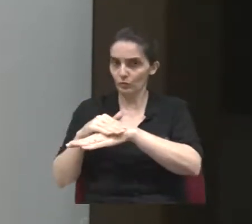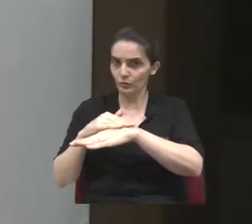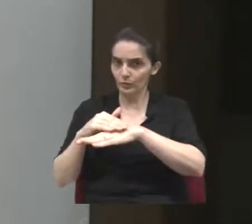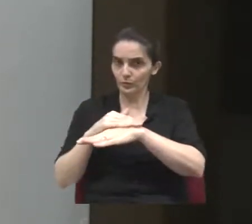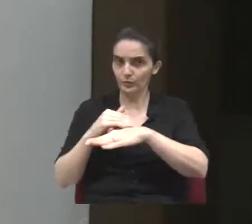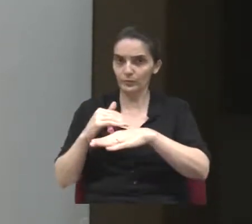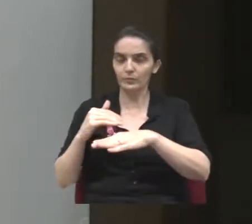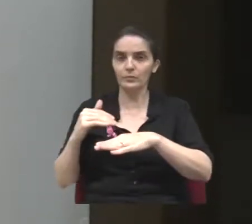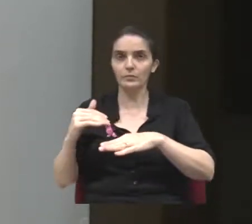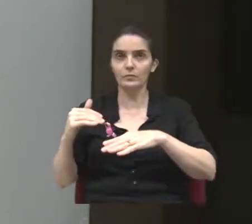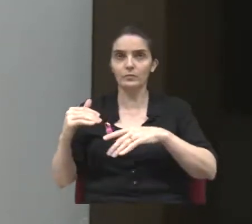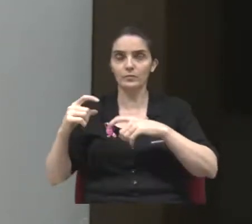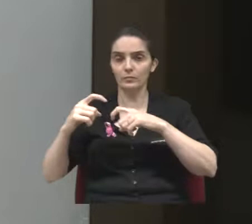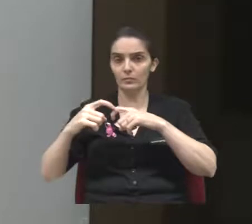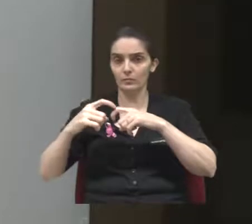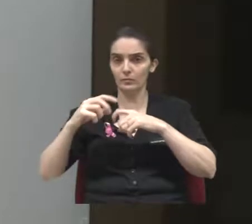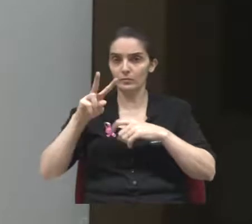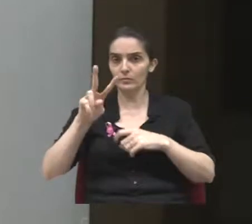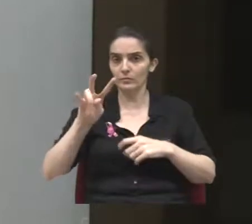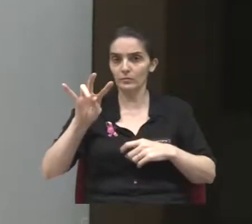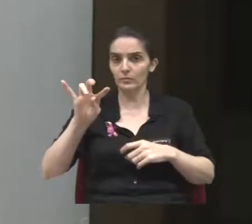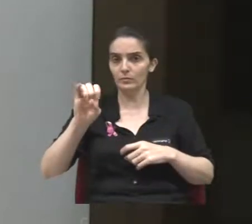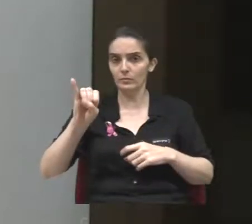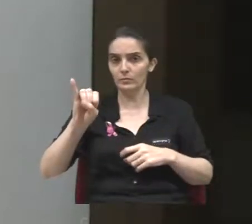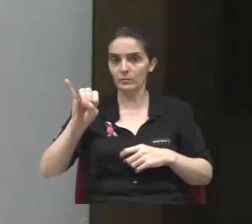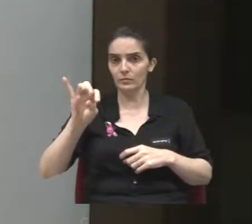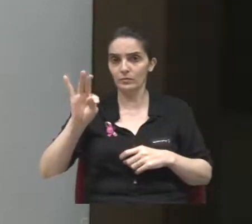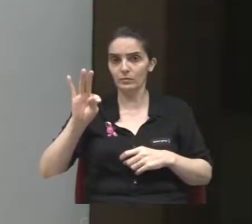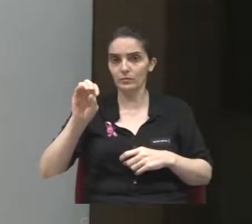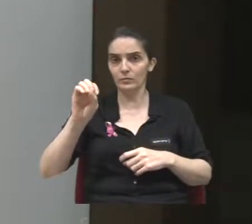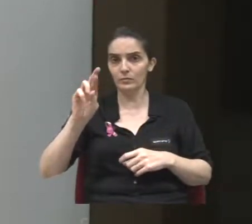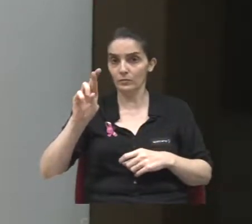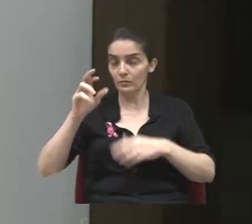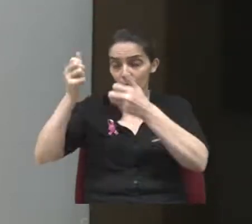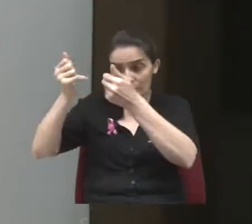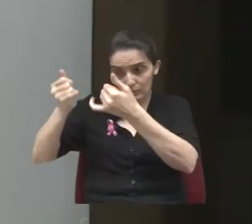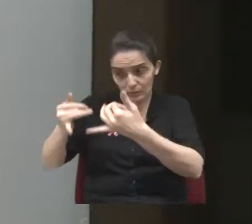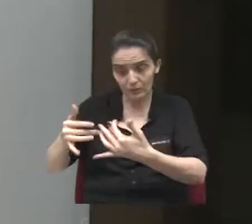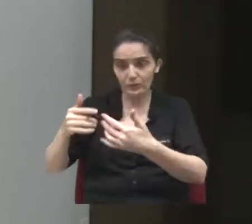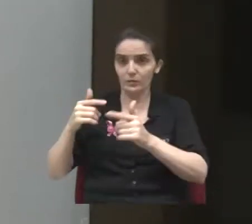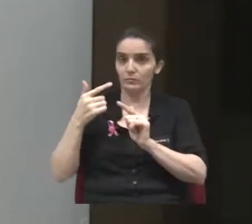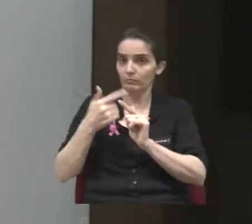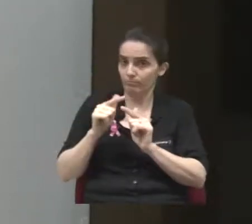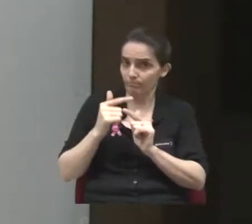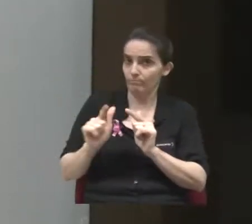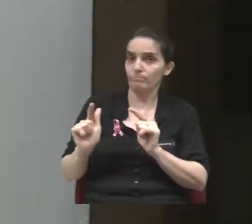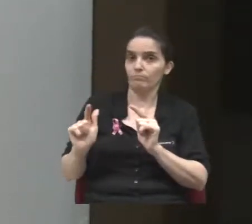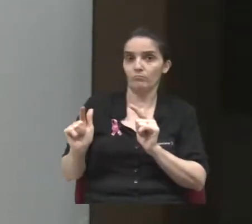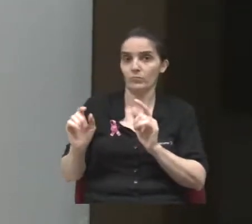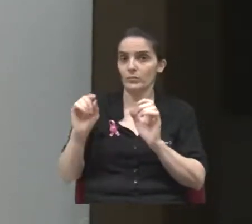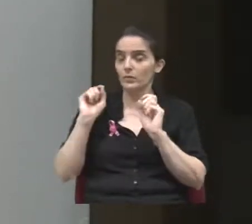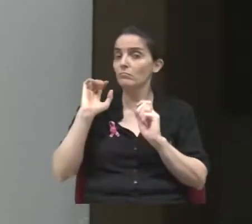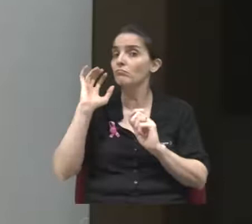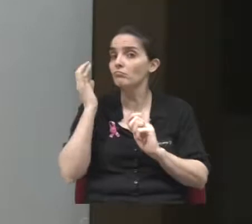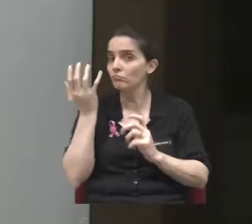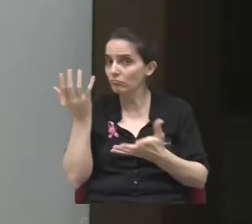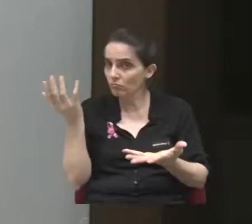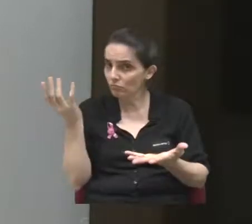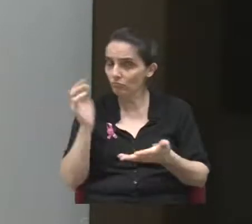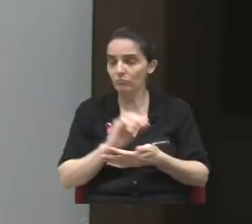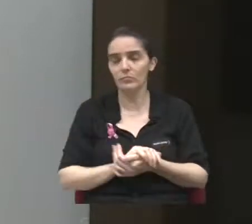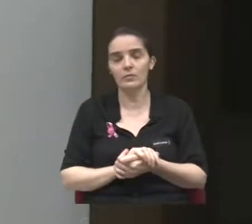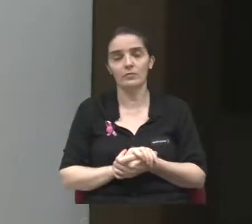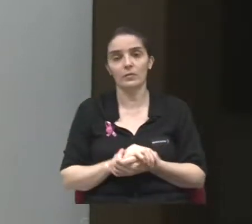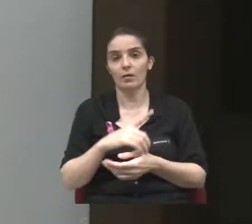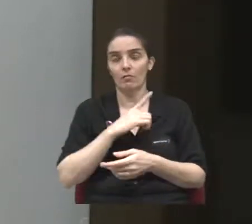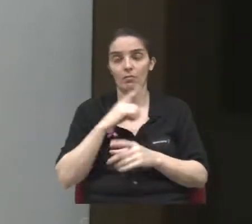muito bem a ele a situação e a indignação que tivemos de uma